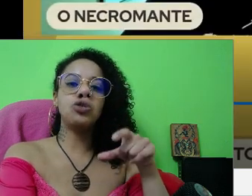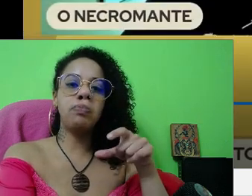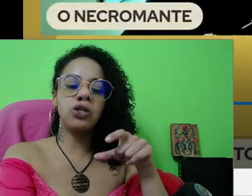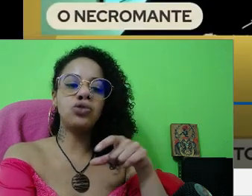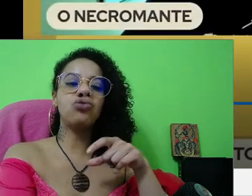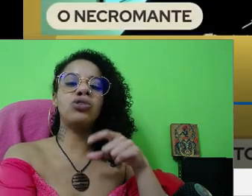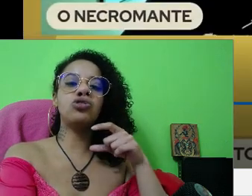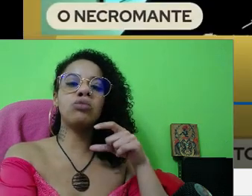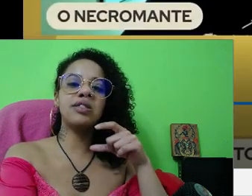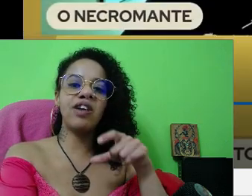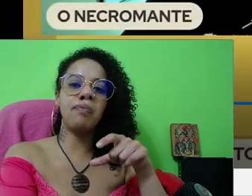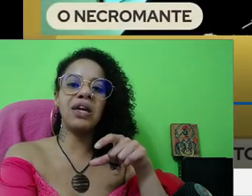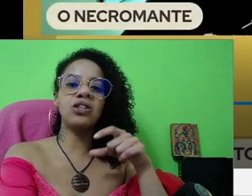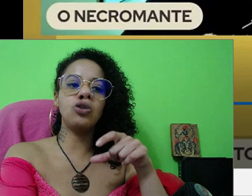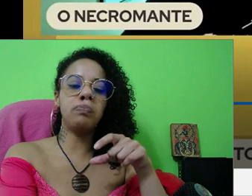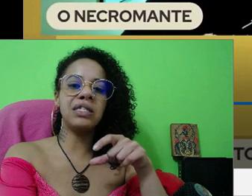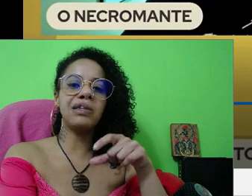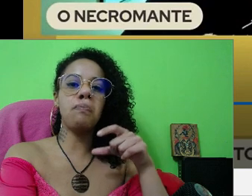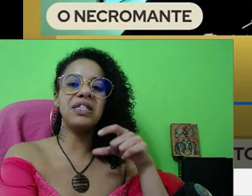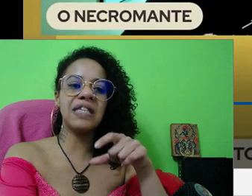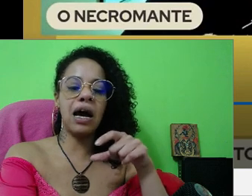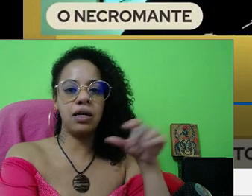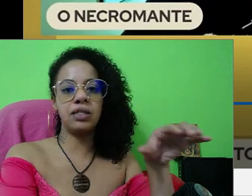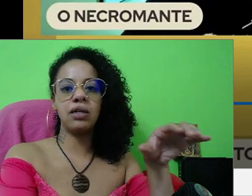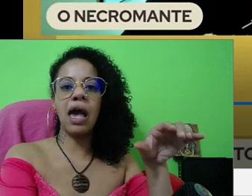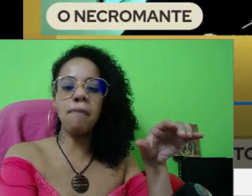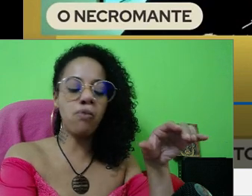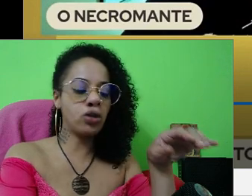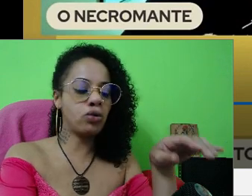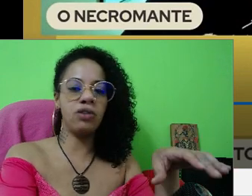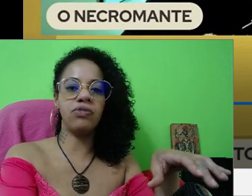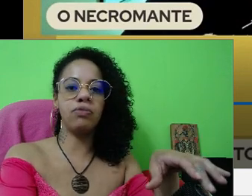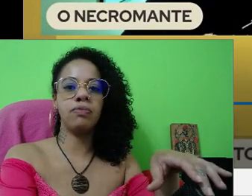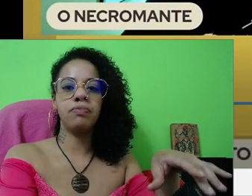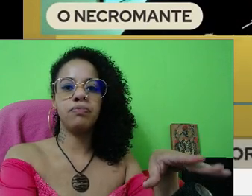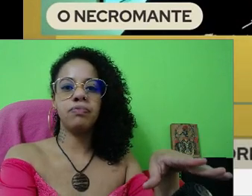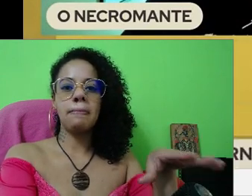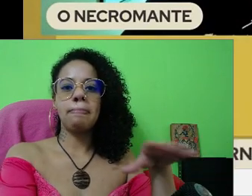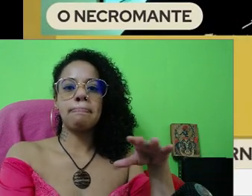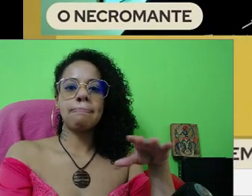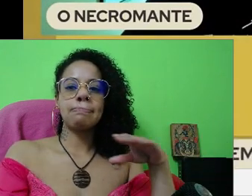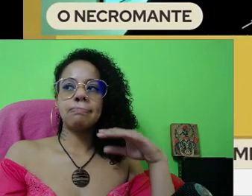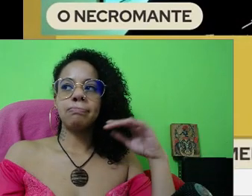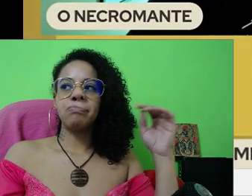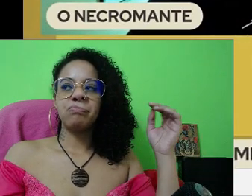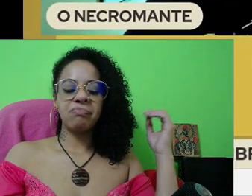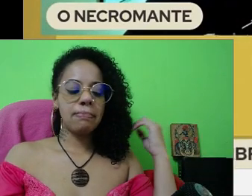da Super estrutura e suas ferramentas de opressão bizarras é muito horrível